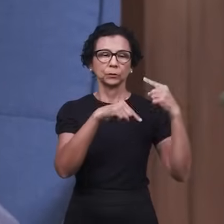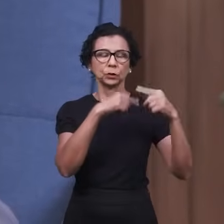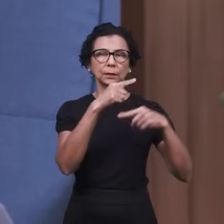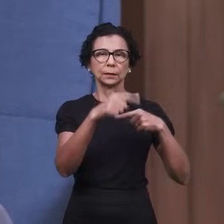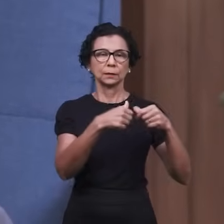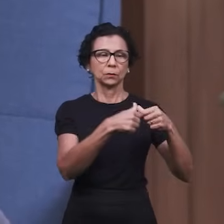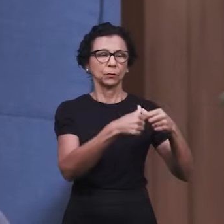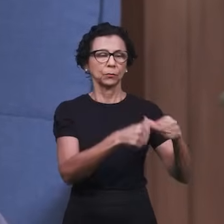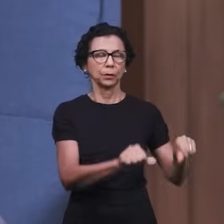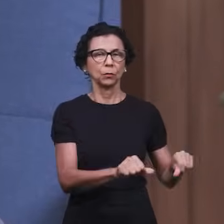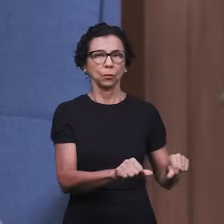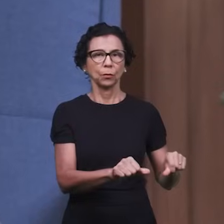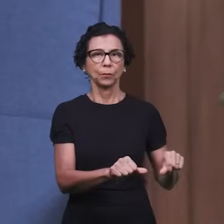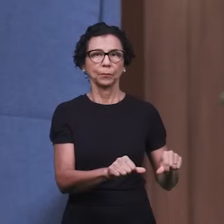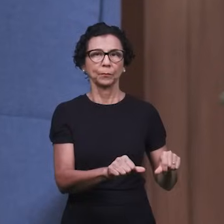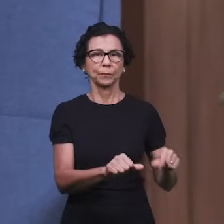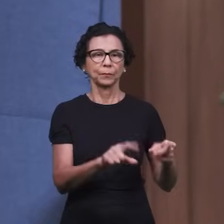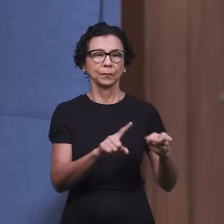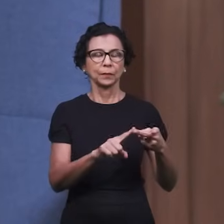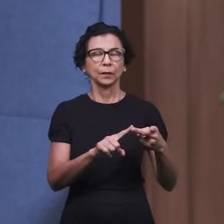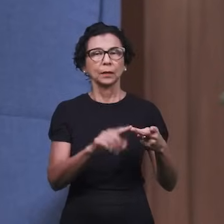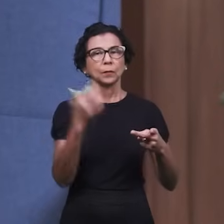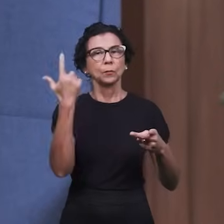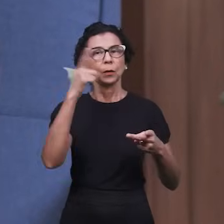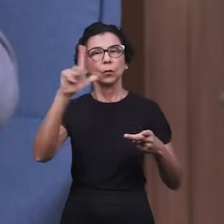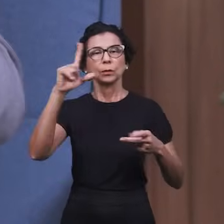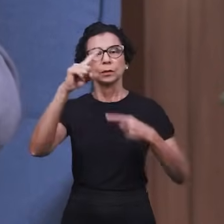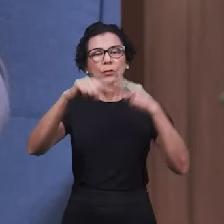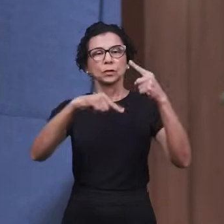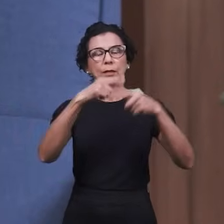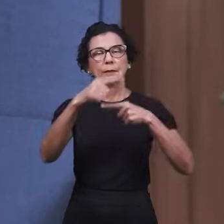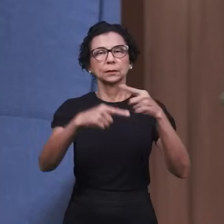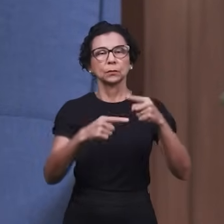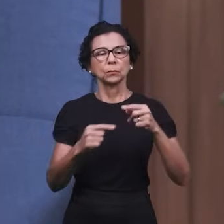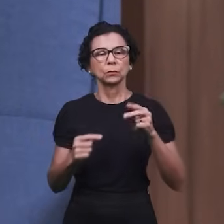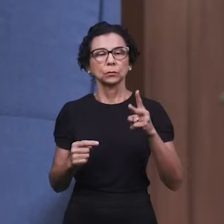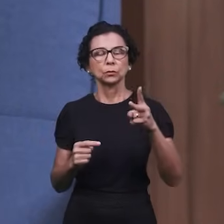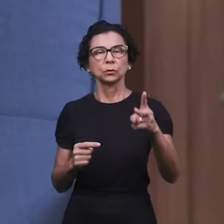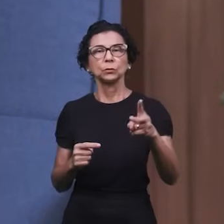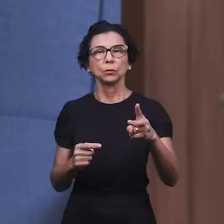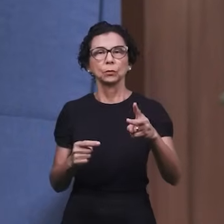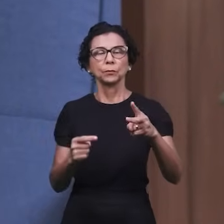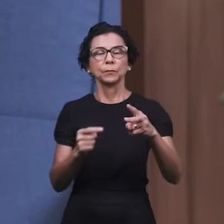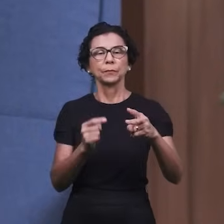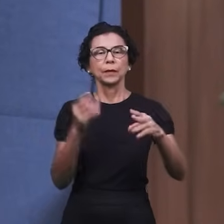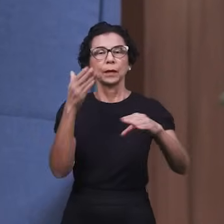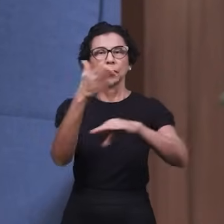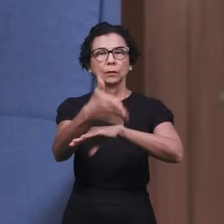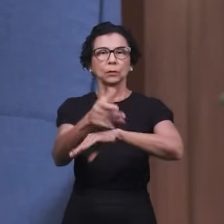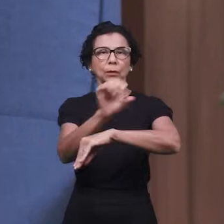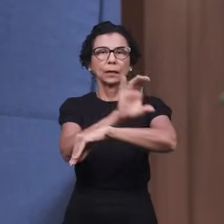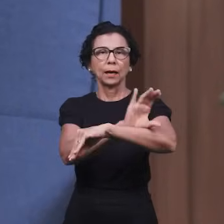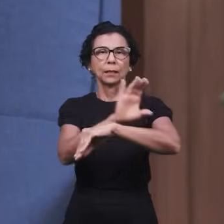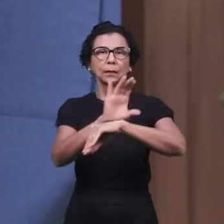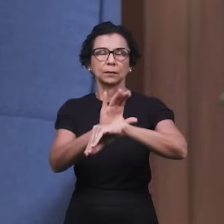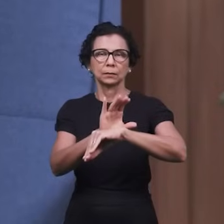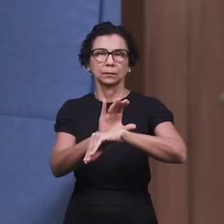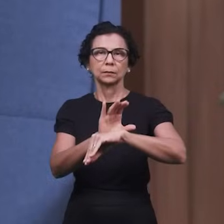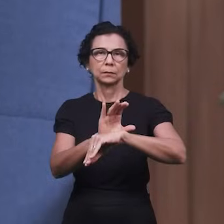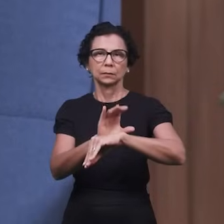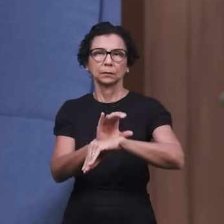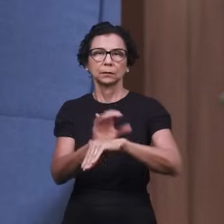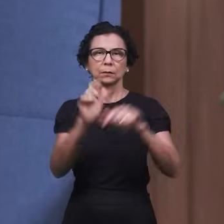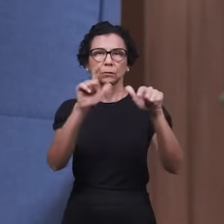outra geração entrou na Terra Prometida. E há alguns aspectos que chamam a nossa atenção. Um deles é que